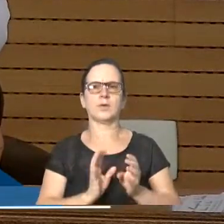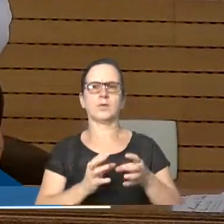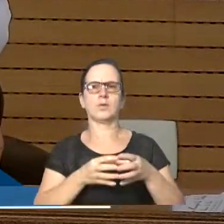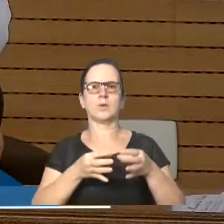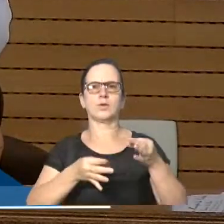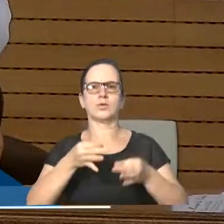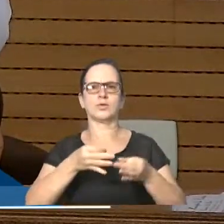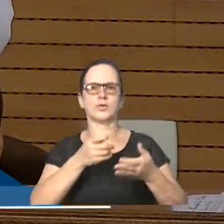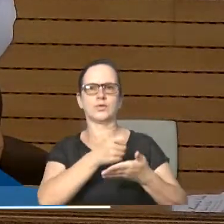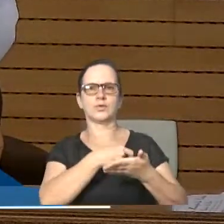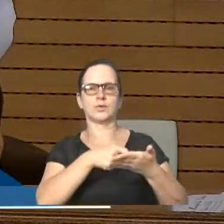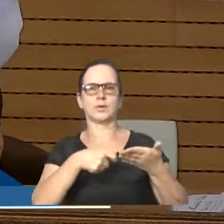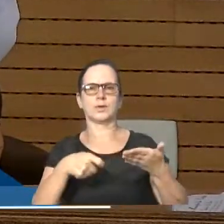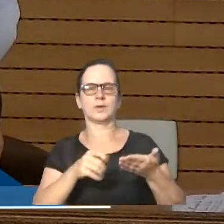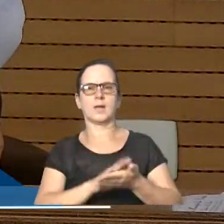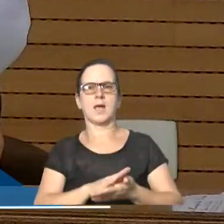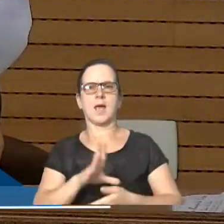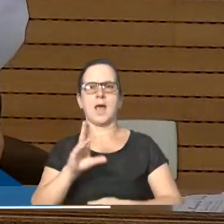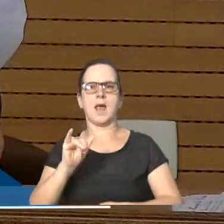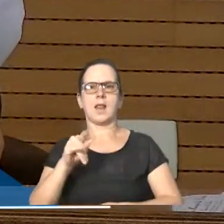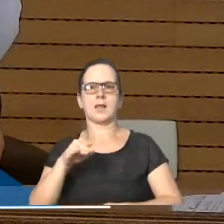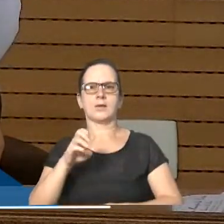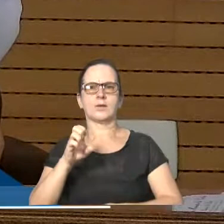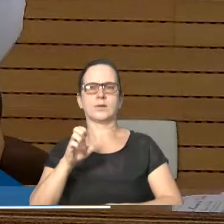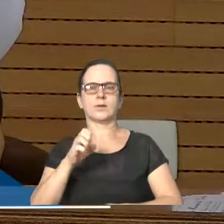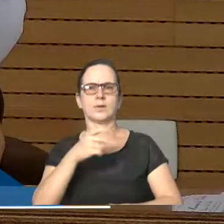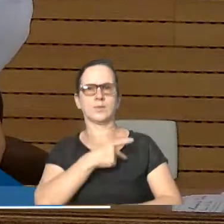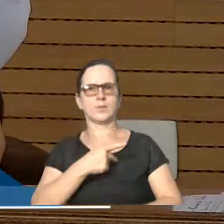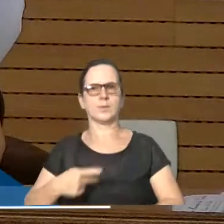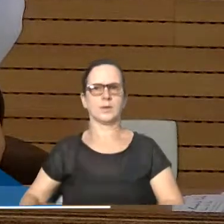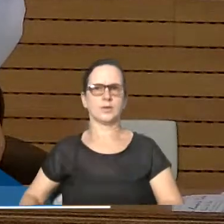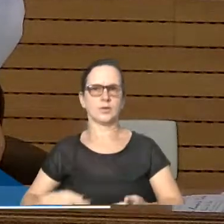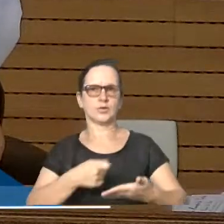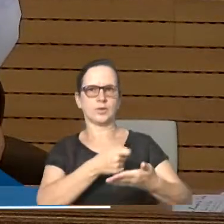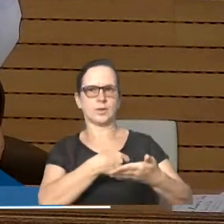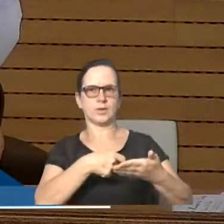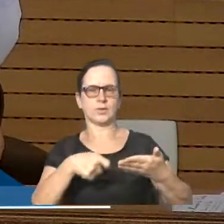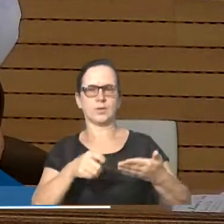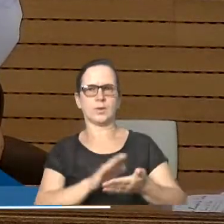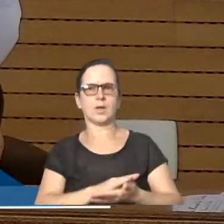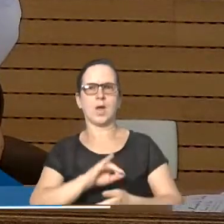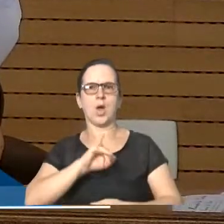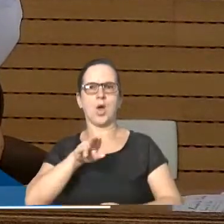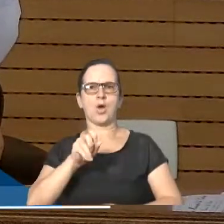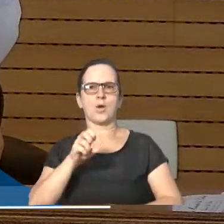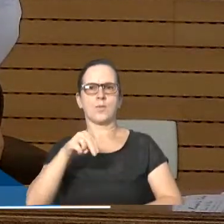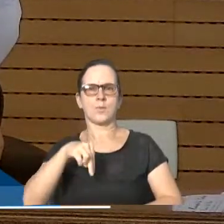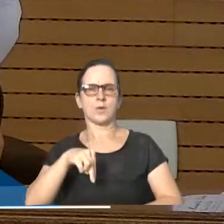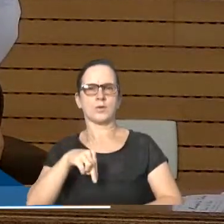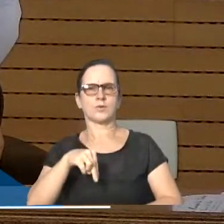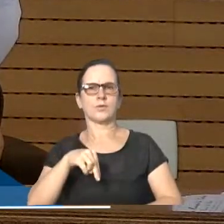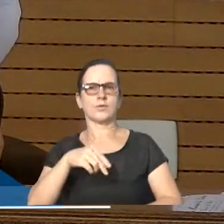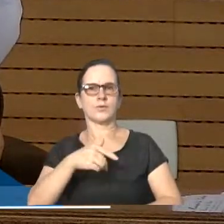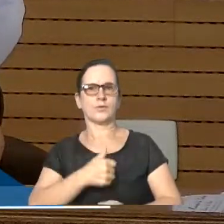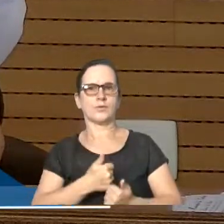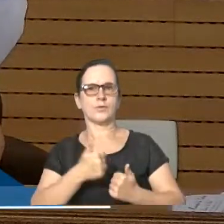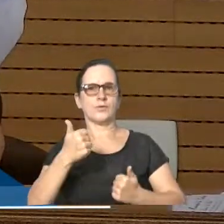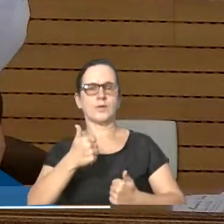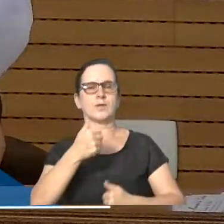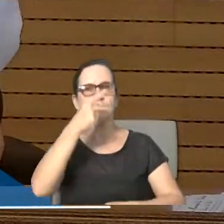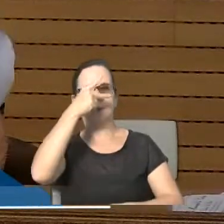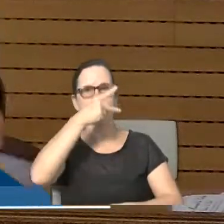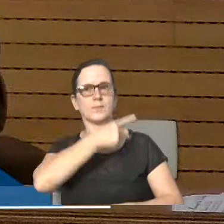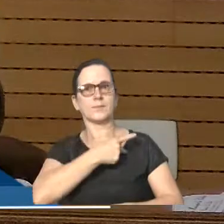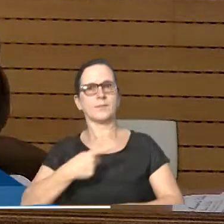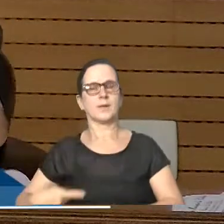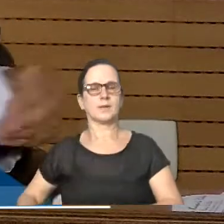de Justiça e Redação, Alexandre Mendes da Silva, presidente e relator. Joemerson Alves de Souza, vice-presidente. Rafael